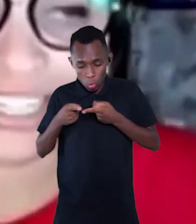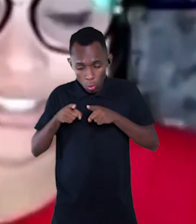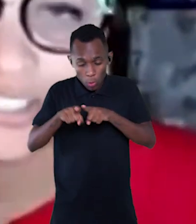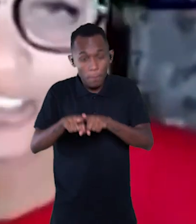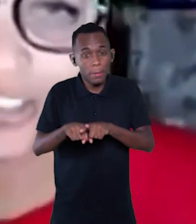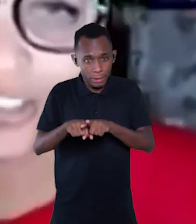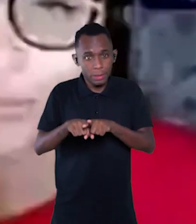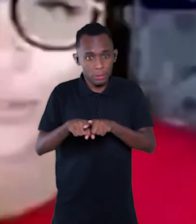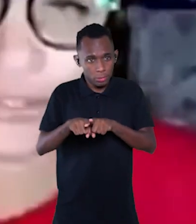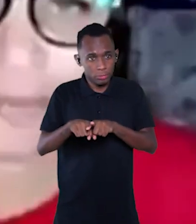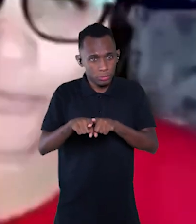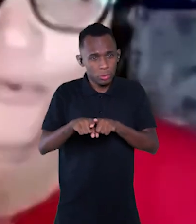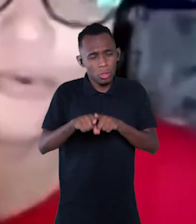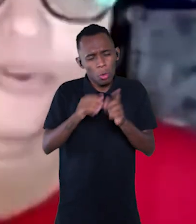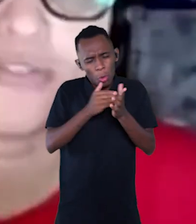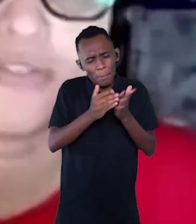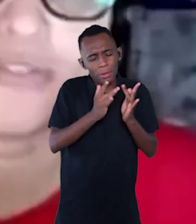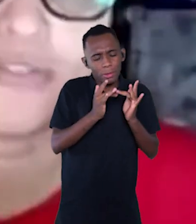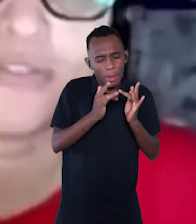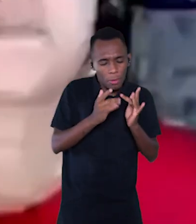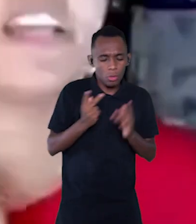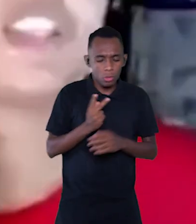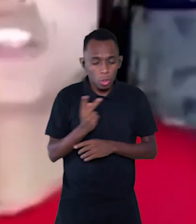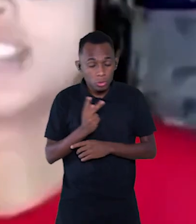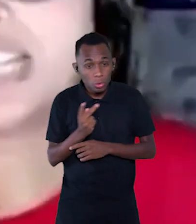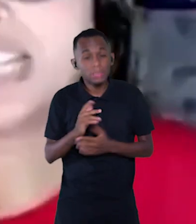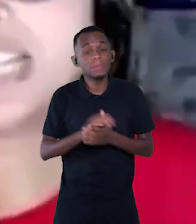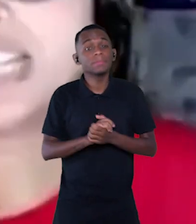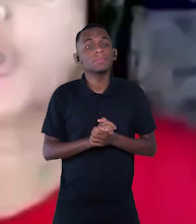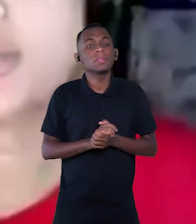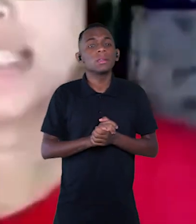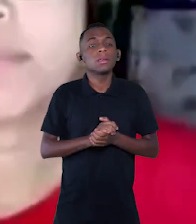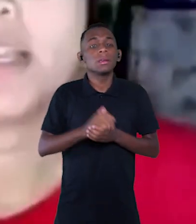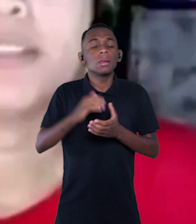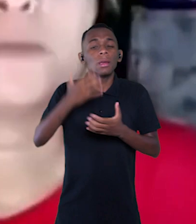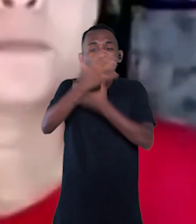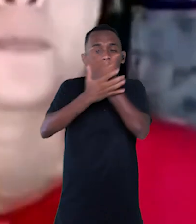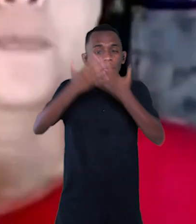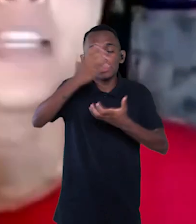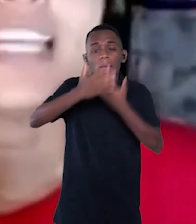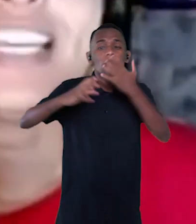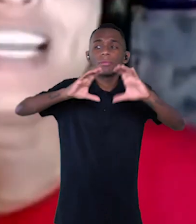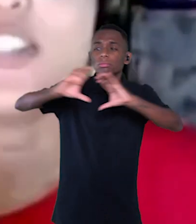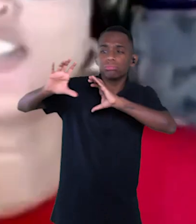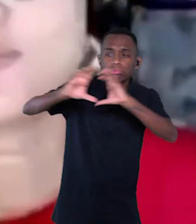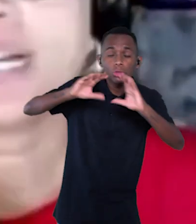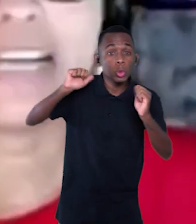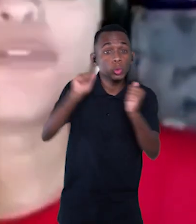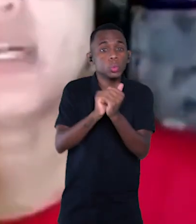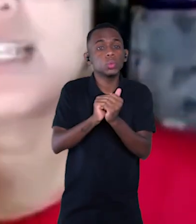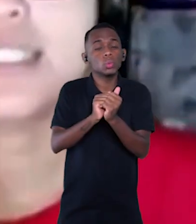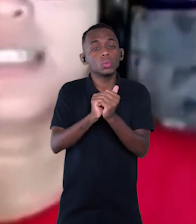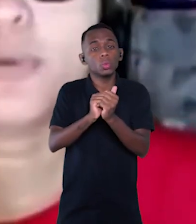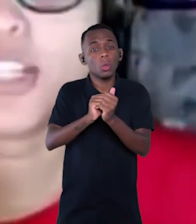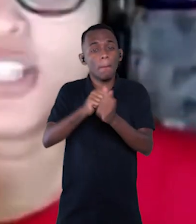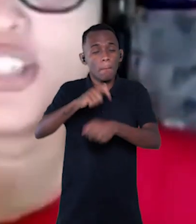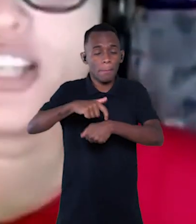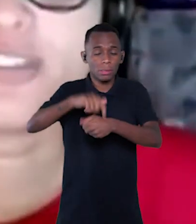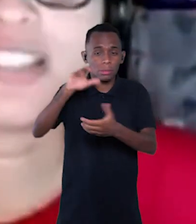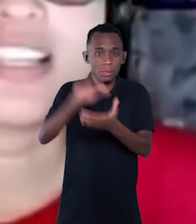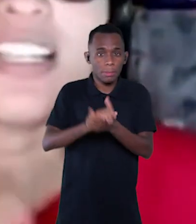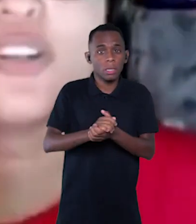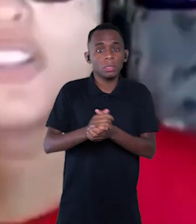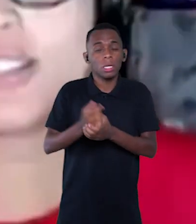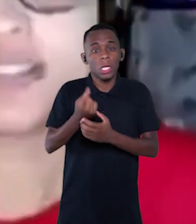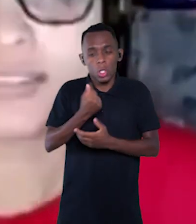companheiro, né, desde do nosso namoro, noivado, a gente cantava junto em casamento e a gente guardava uma grana porque a gente